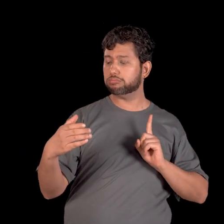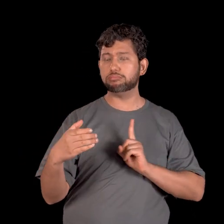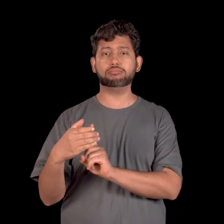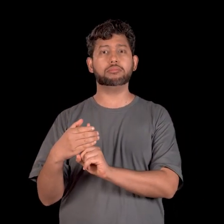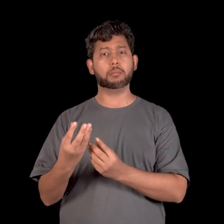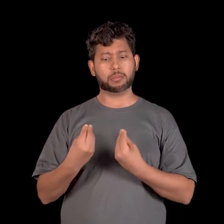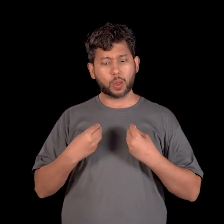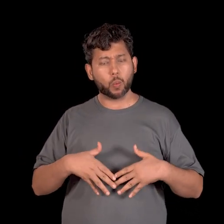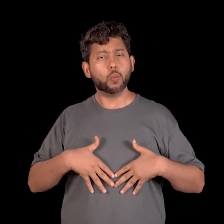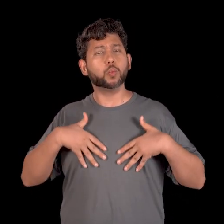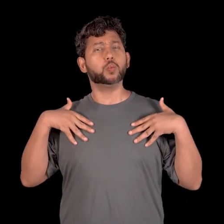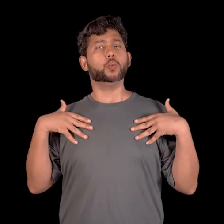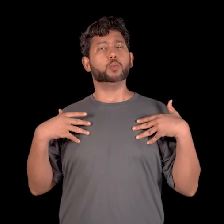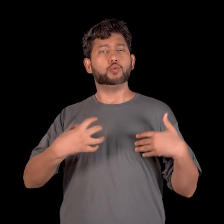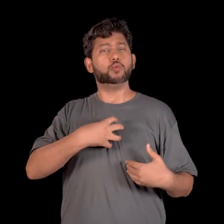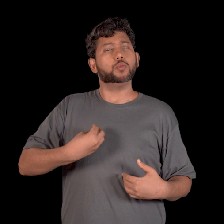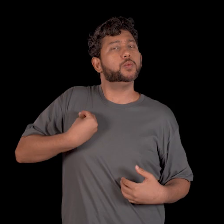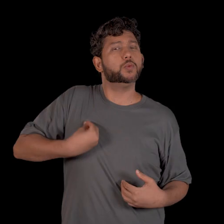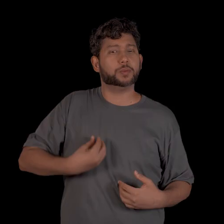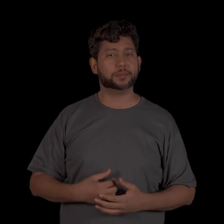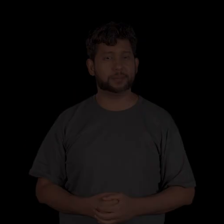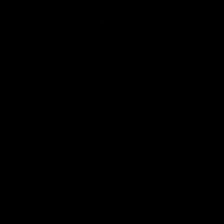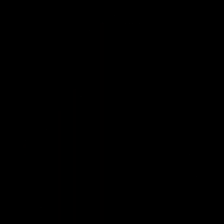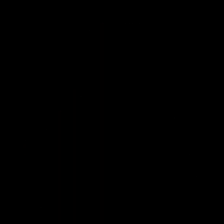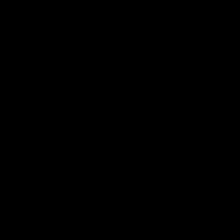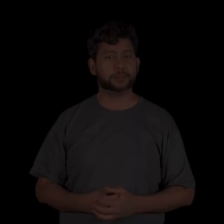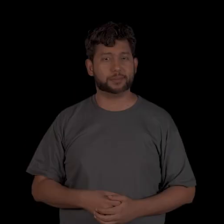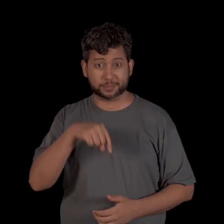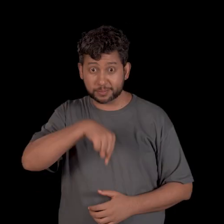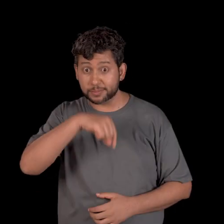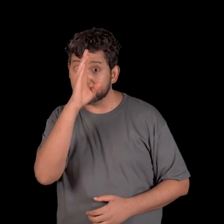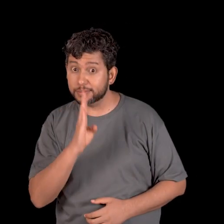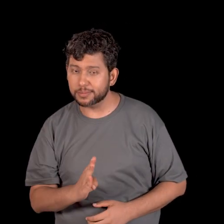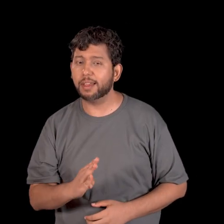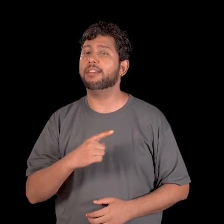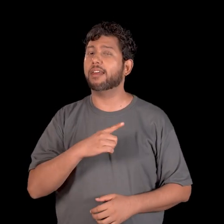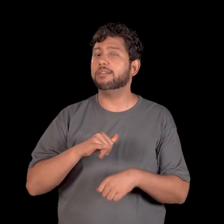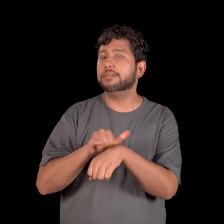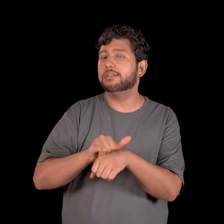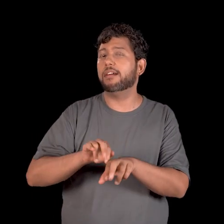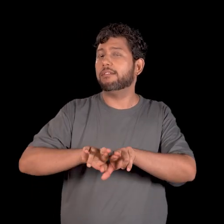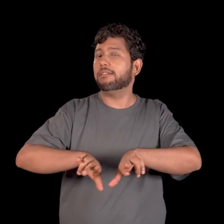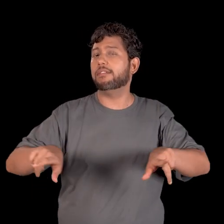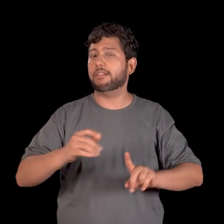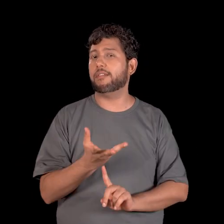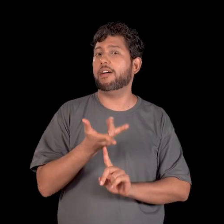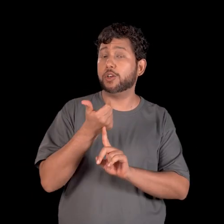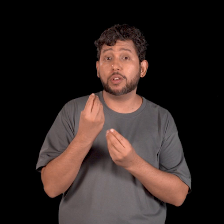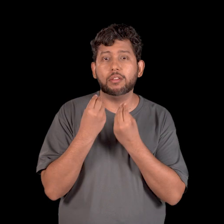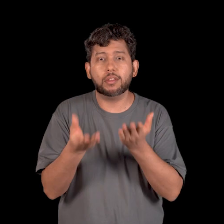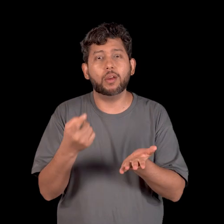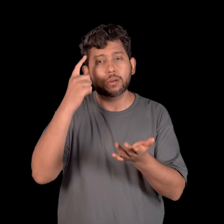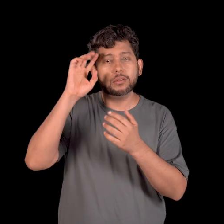de pertencimento e a de orgulho de se compartilhar valores e modos de vida. No Brasil, importantes linguagens artísticas